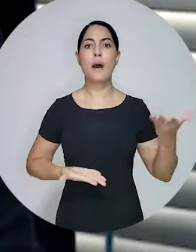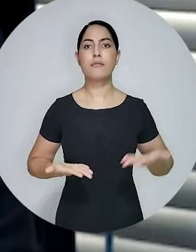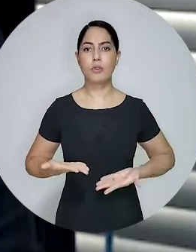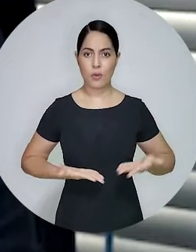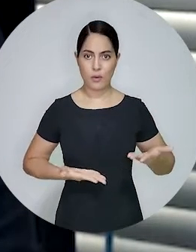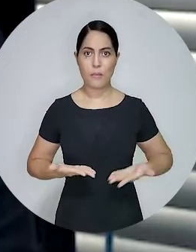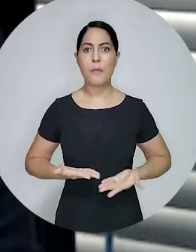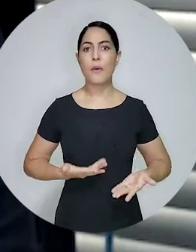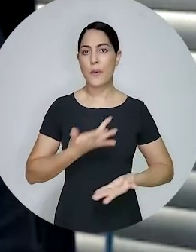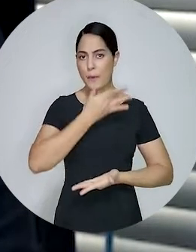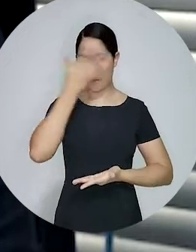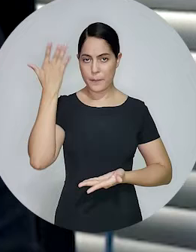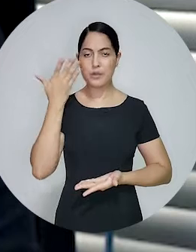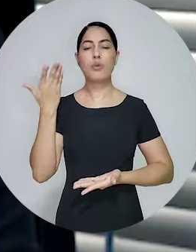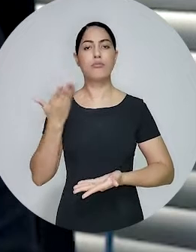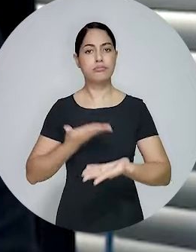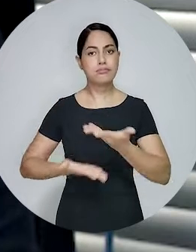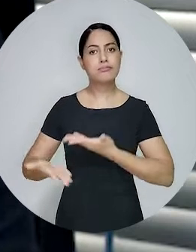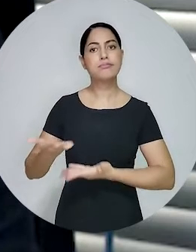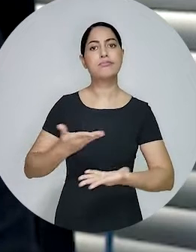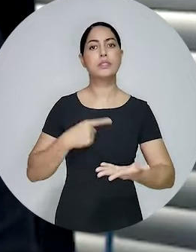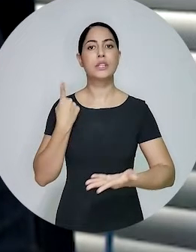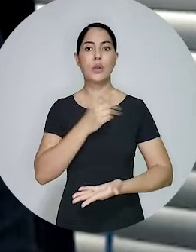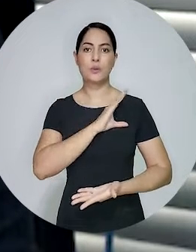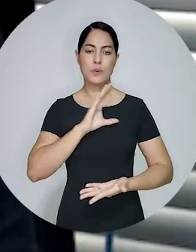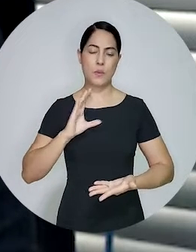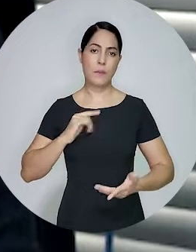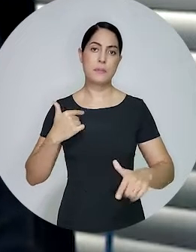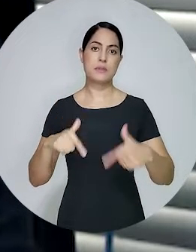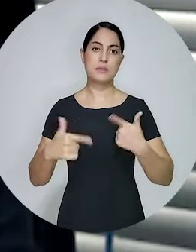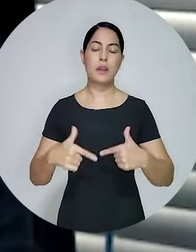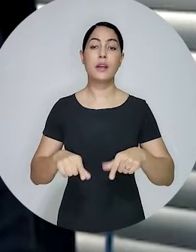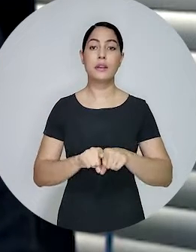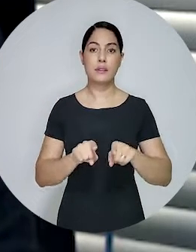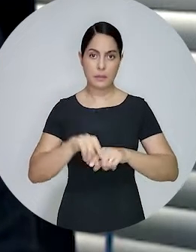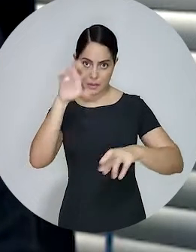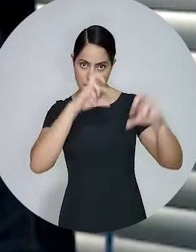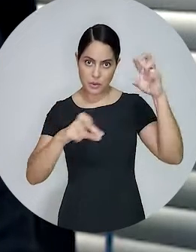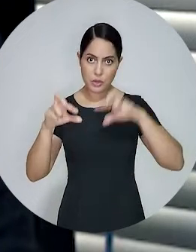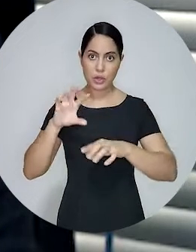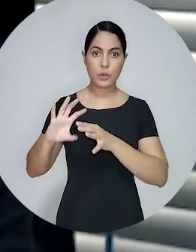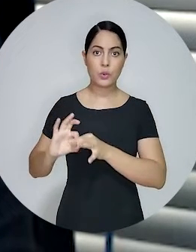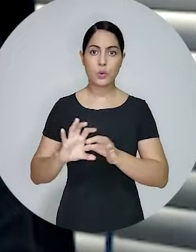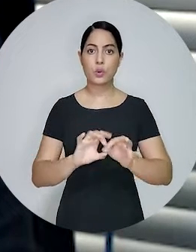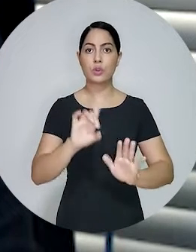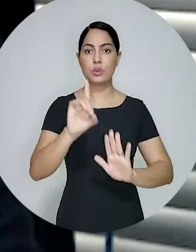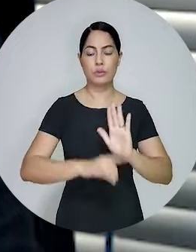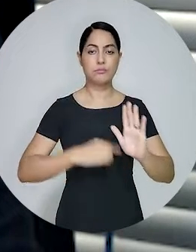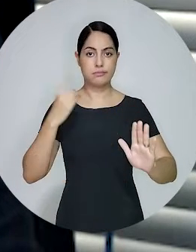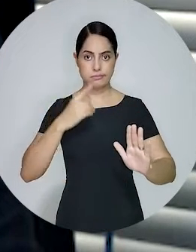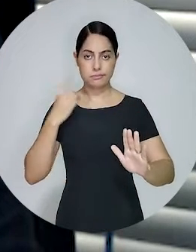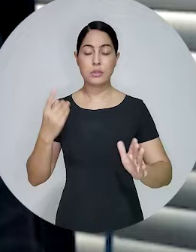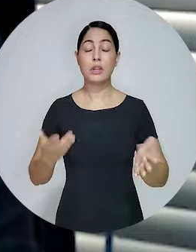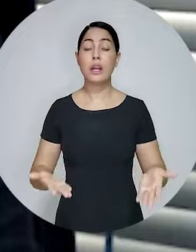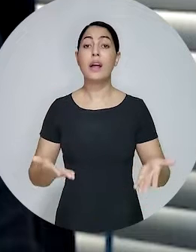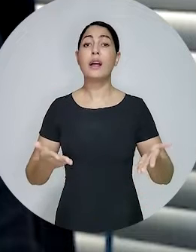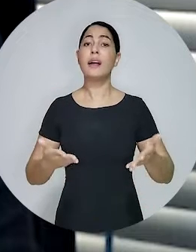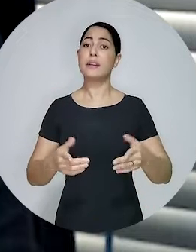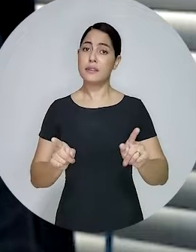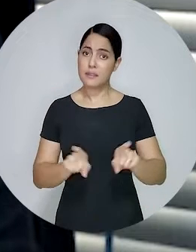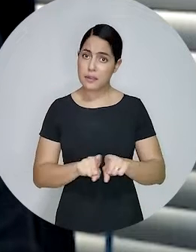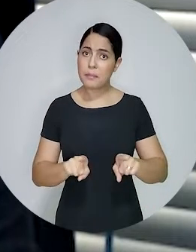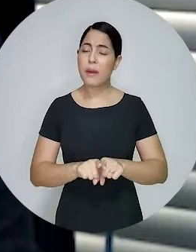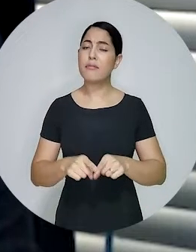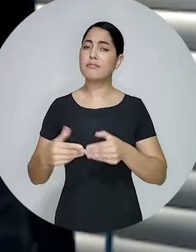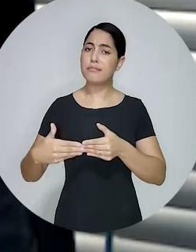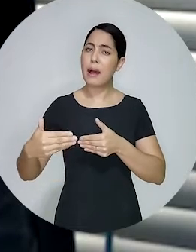espaço importante onde nós vamos poder ter colaboradores à disposição da comissão e também da Procuradoria Nacional